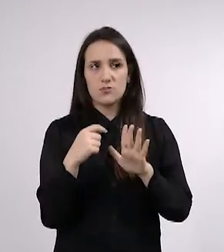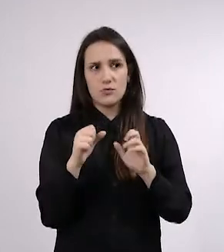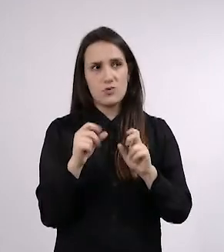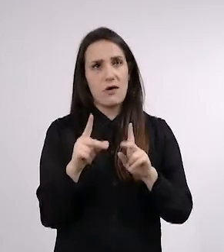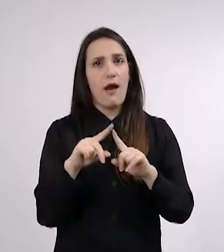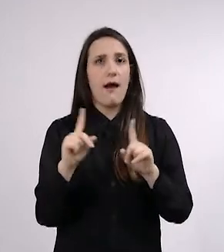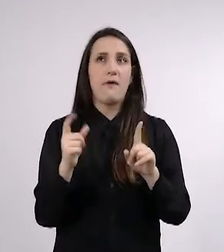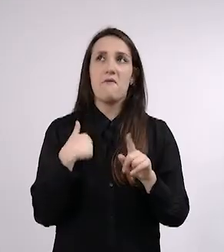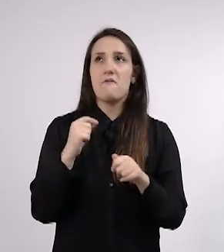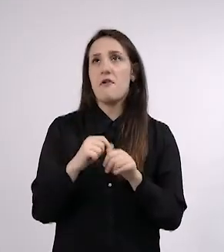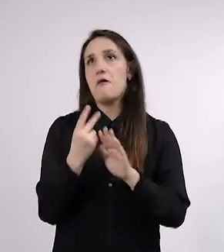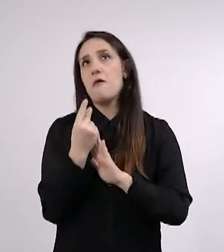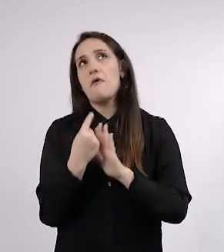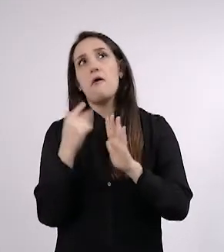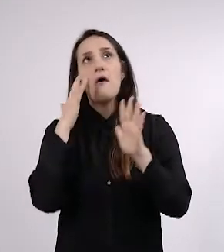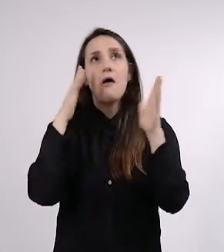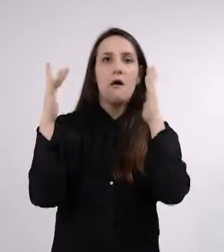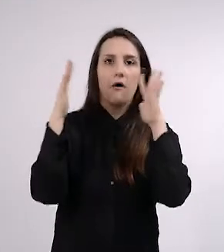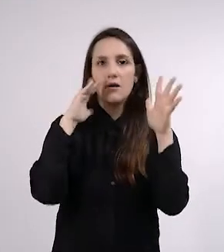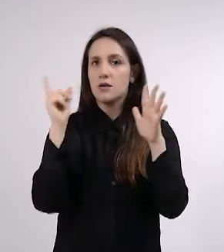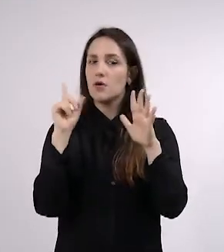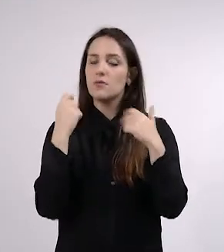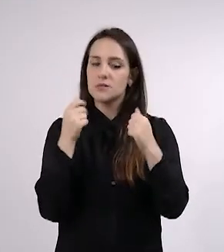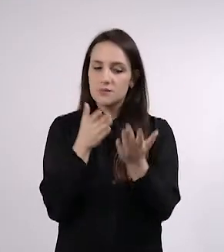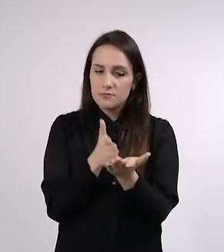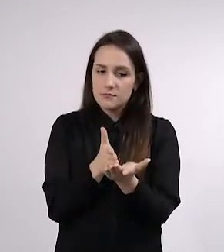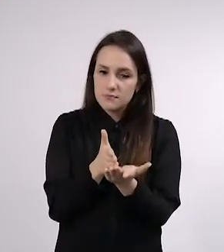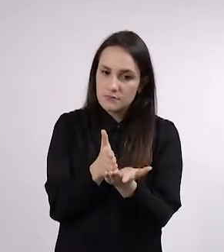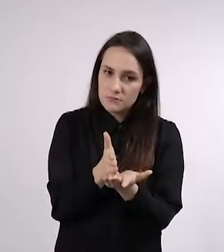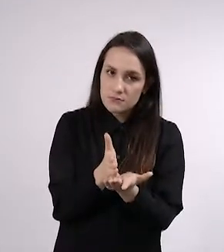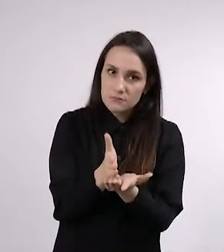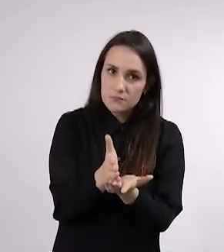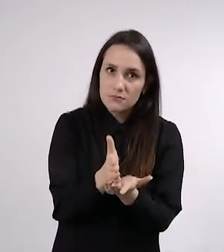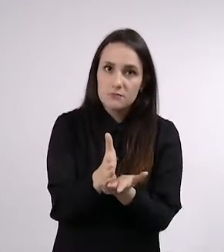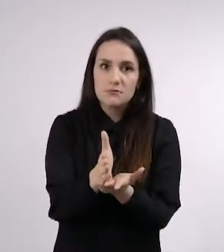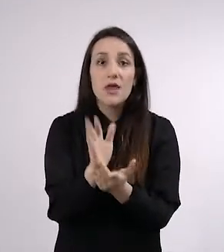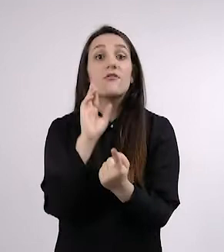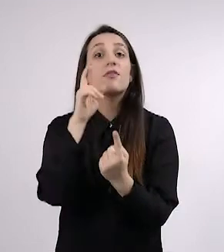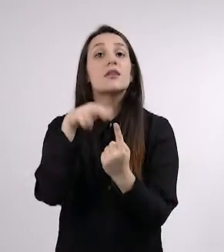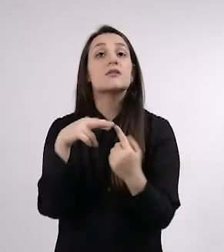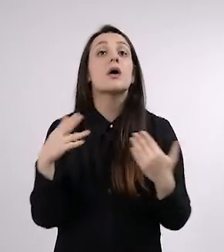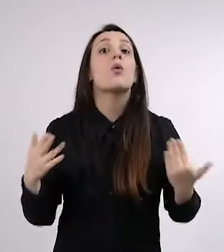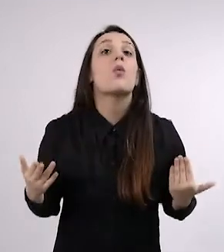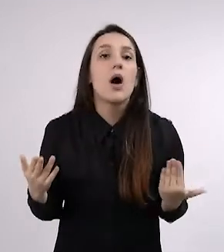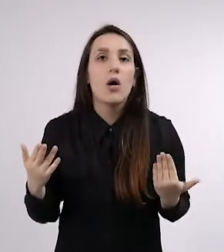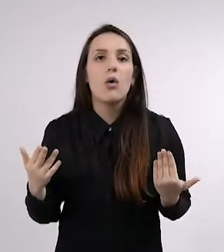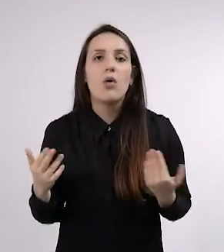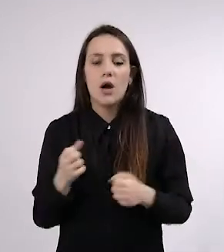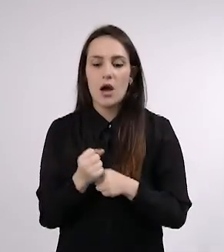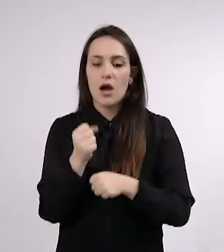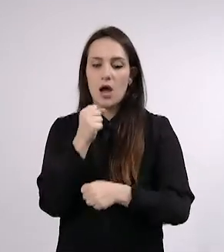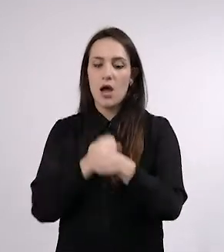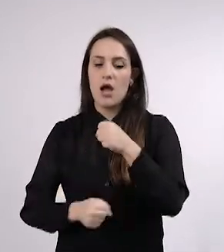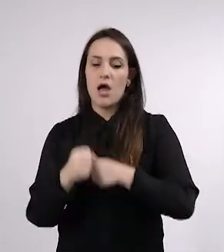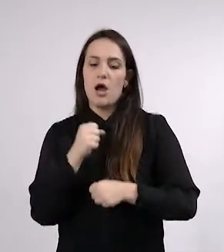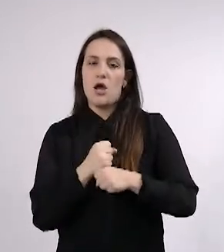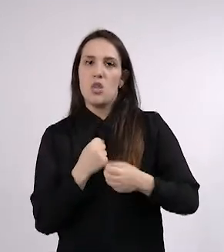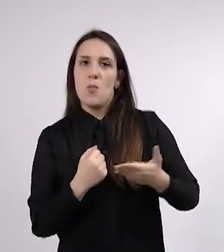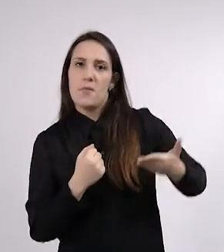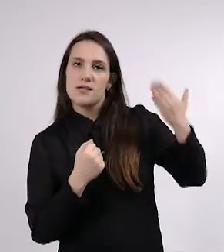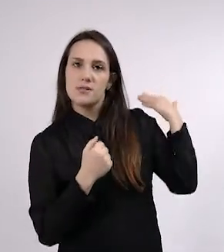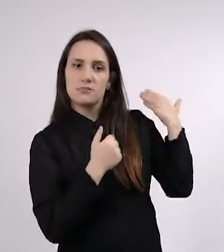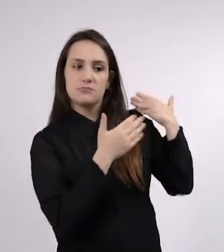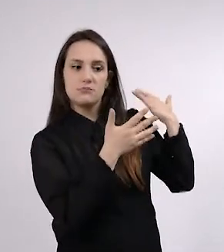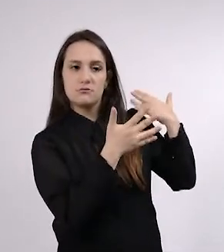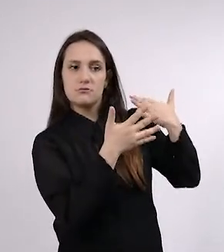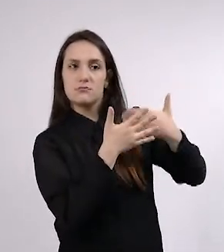peça fictícia, ele tem que ter uma diretriz, tem que ter uma baliza. A baliza dele são os anos anteriores para poder você